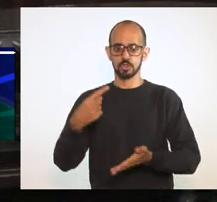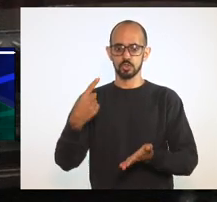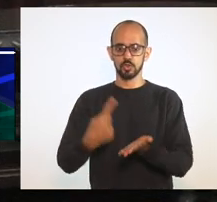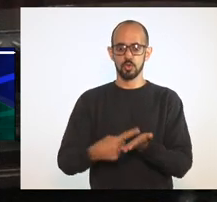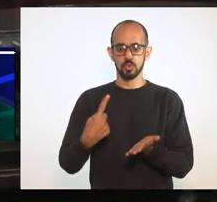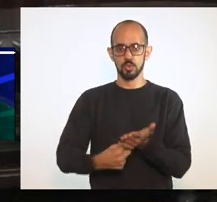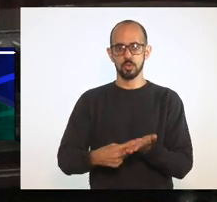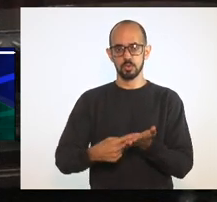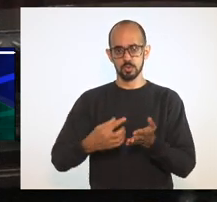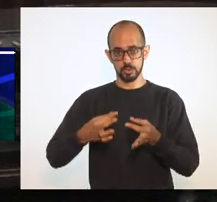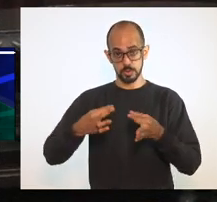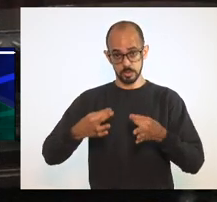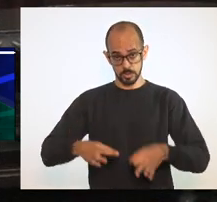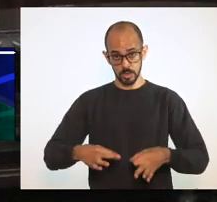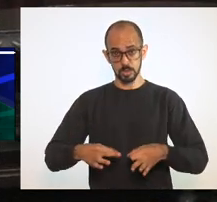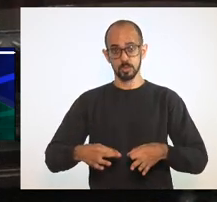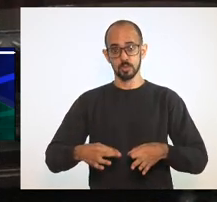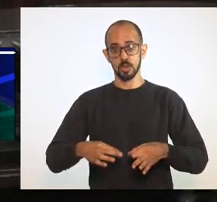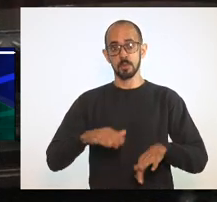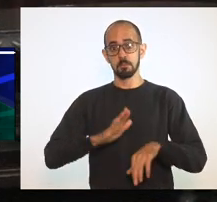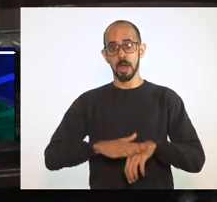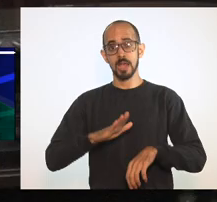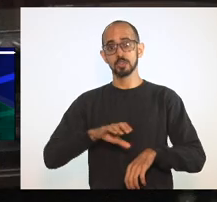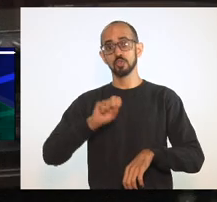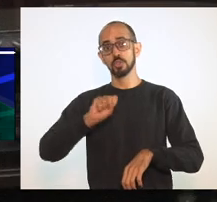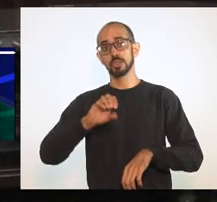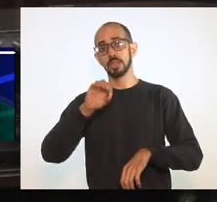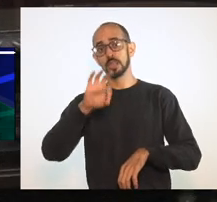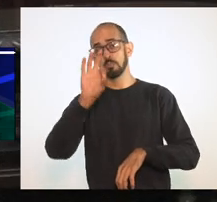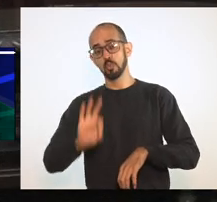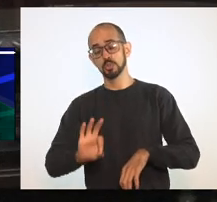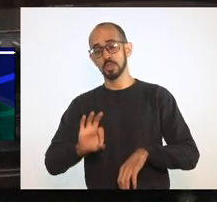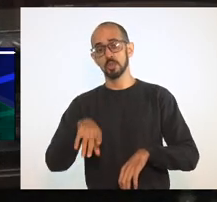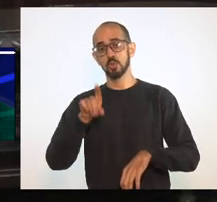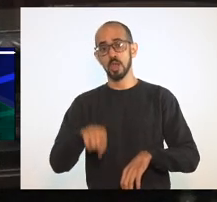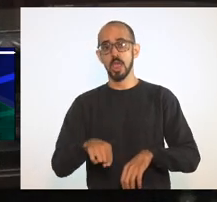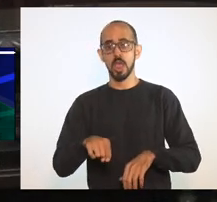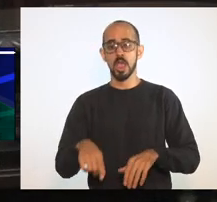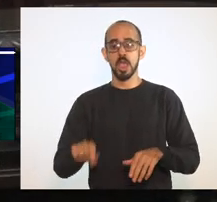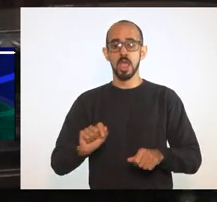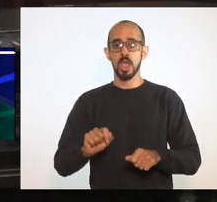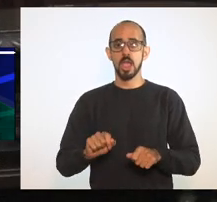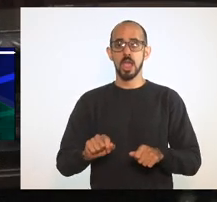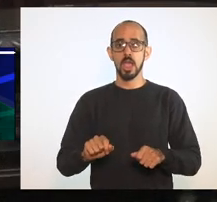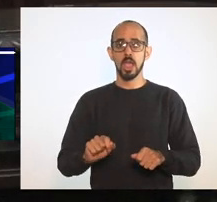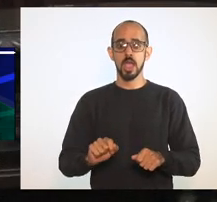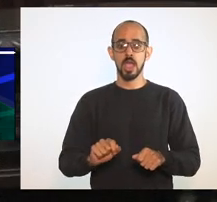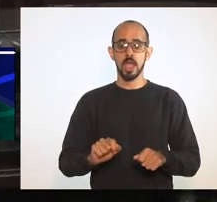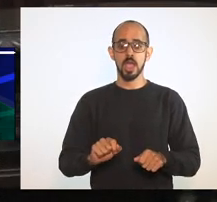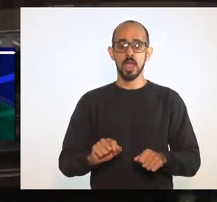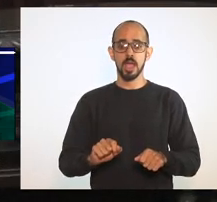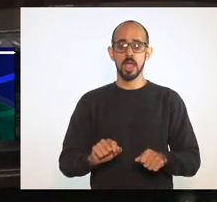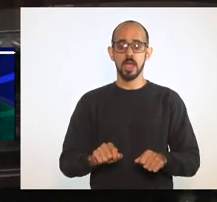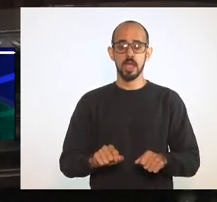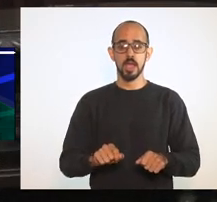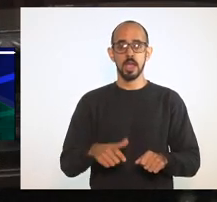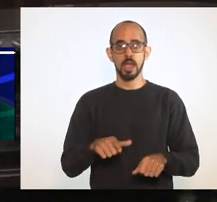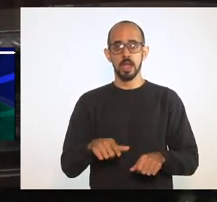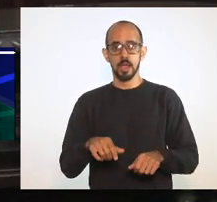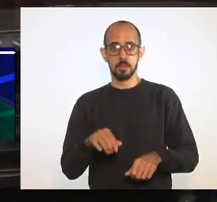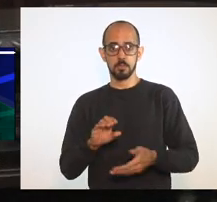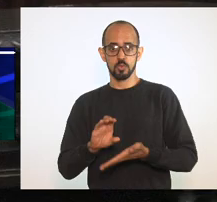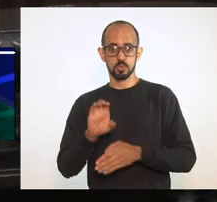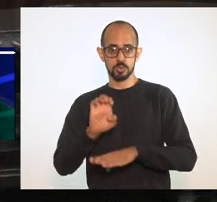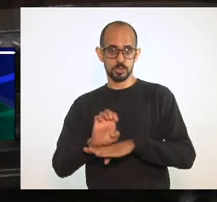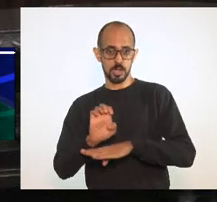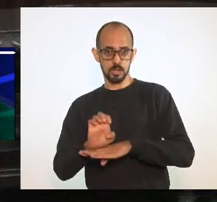royalties, mais de 80% são destinados ao Rio Previdência. Outra parte aos municípios,